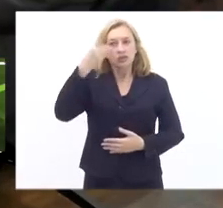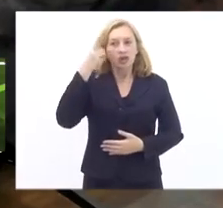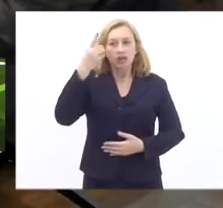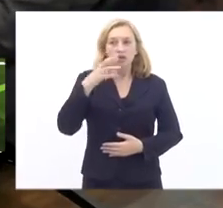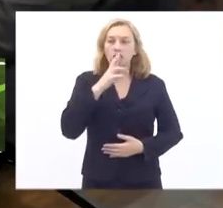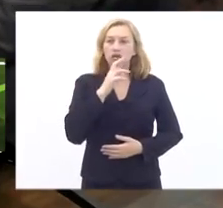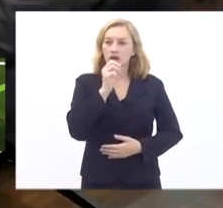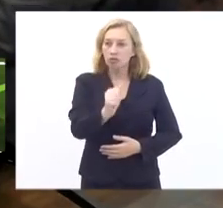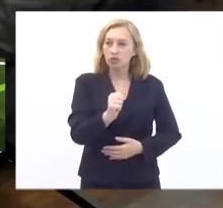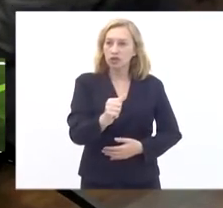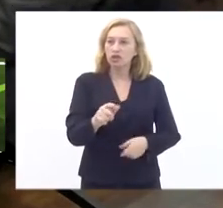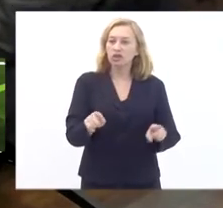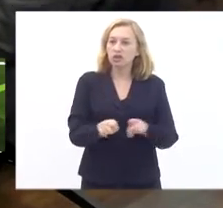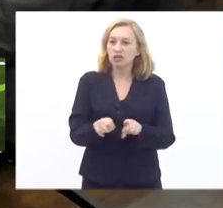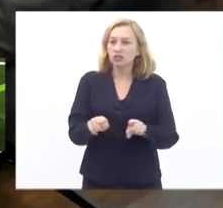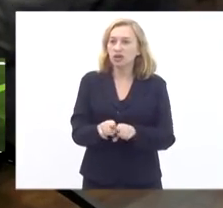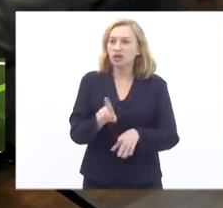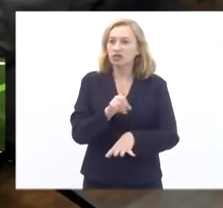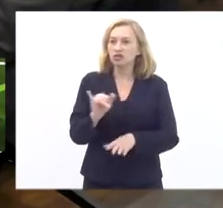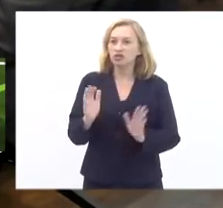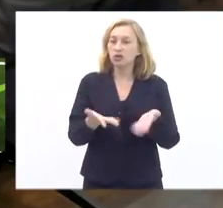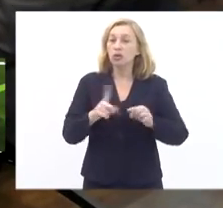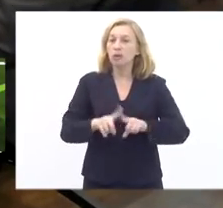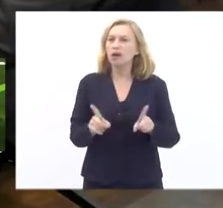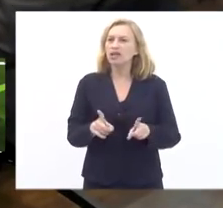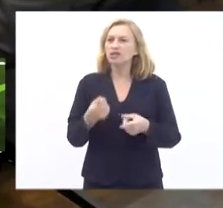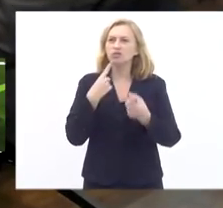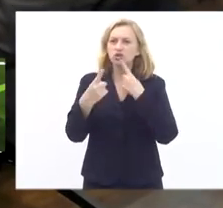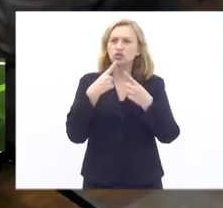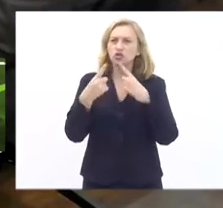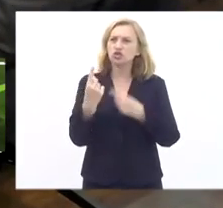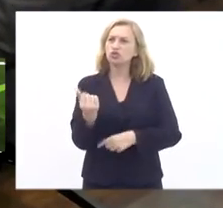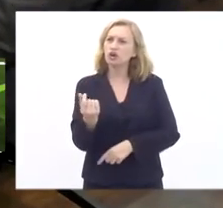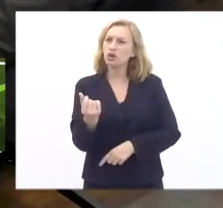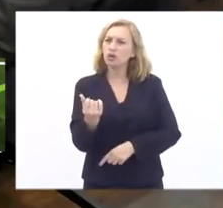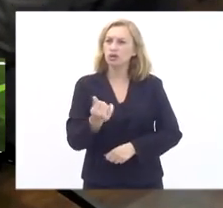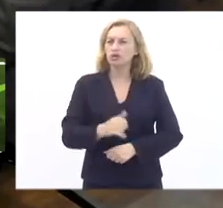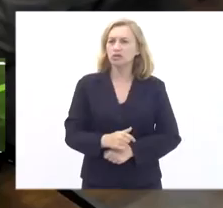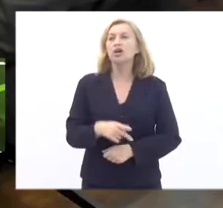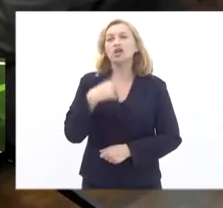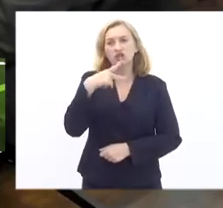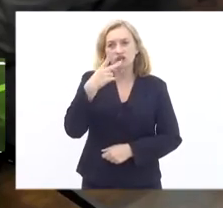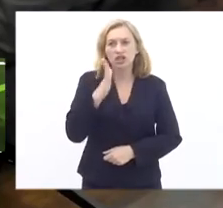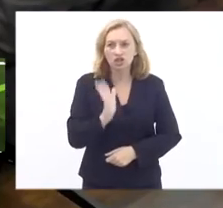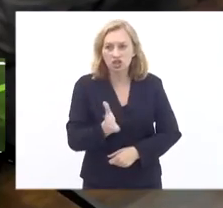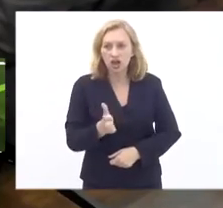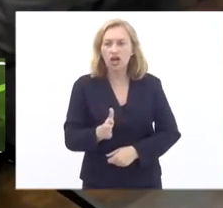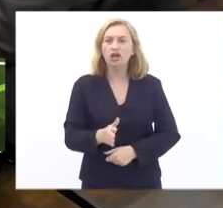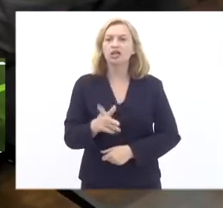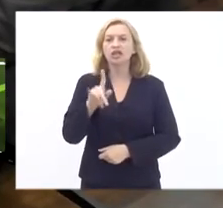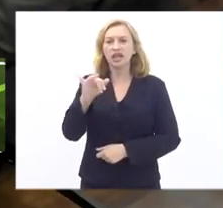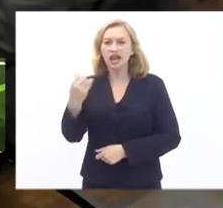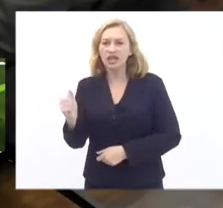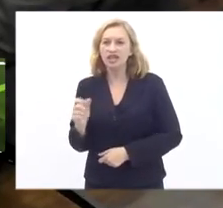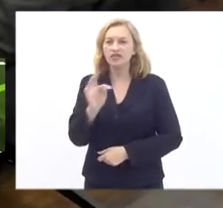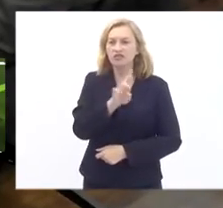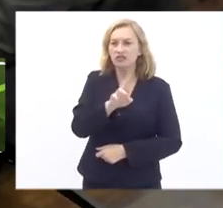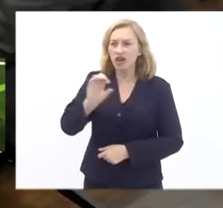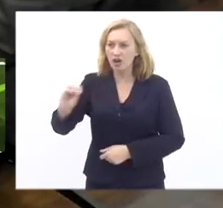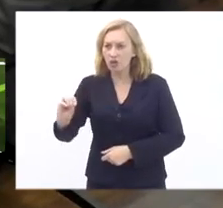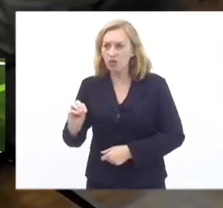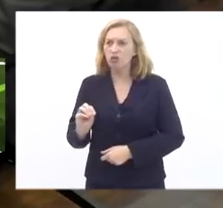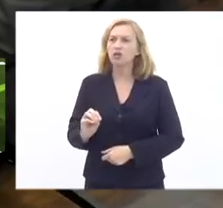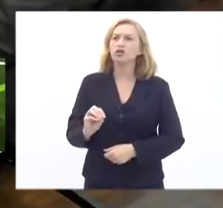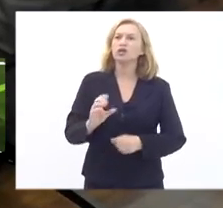também, do trabalho de hoje, mas hoje nós estamos discutindo a questão da tarifa. Como eu falei, a questão da linha férrea, das estações, falta